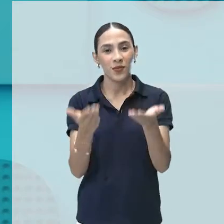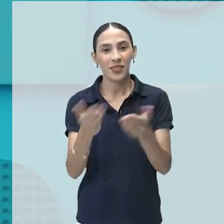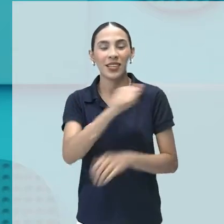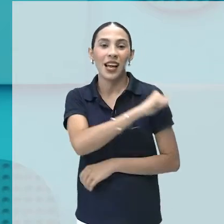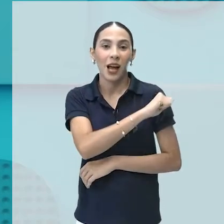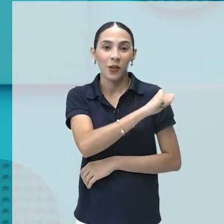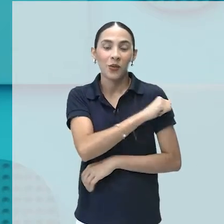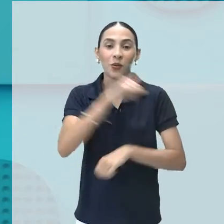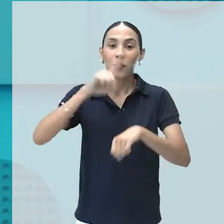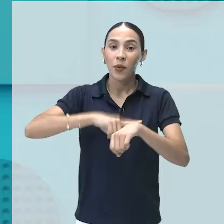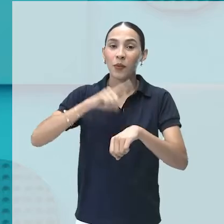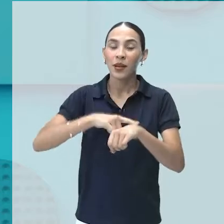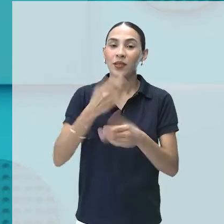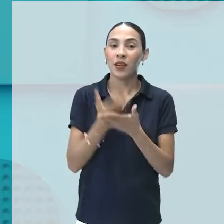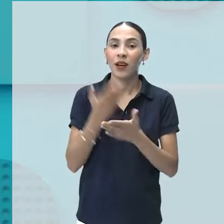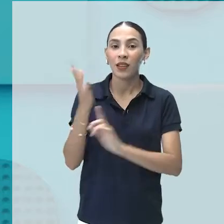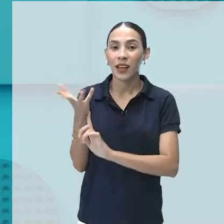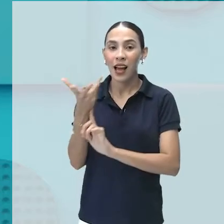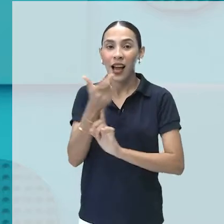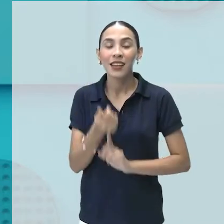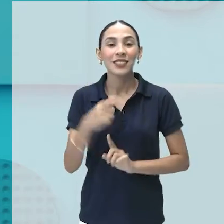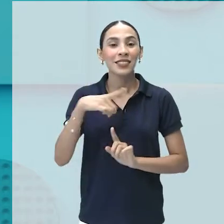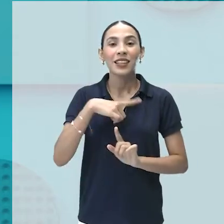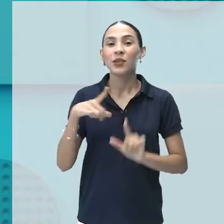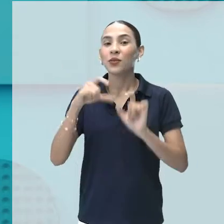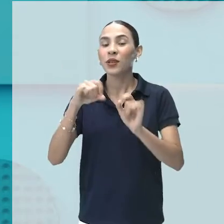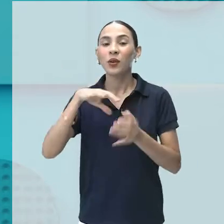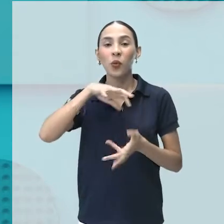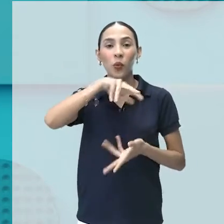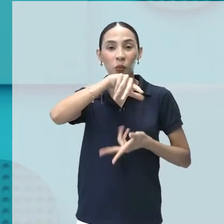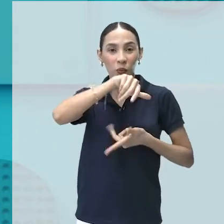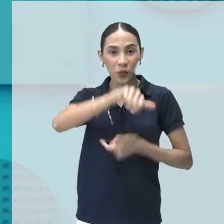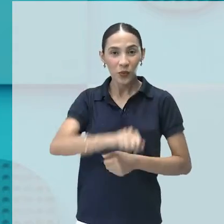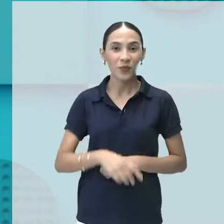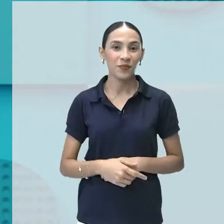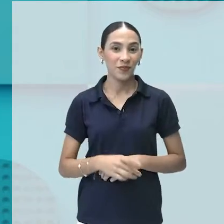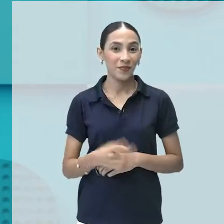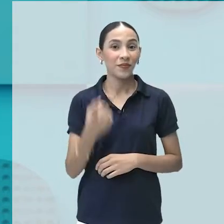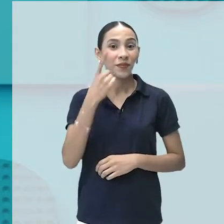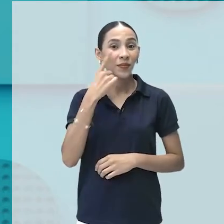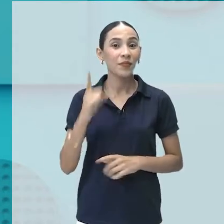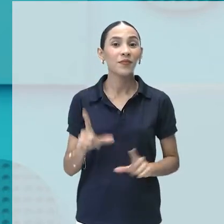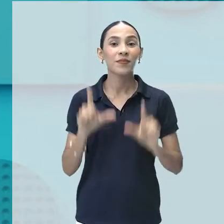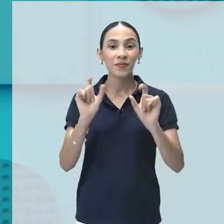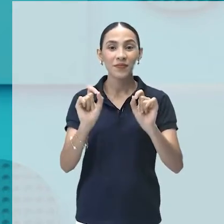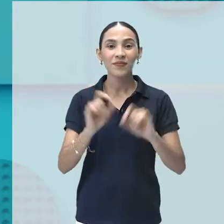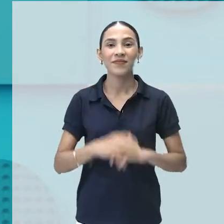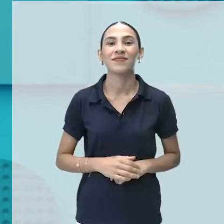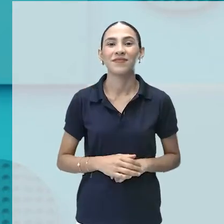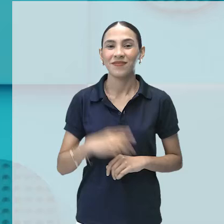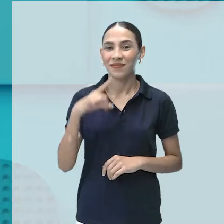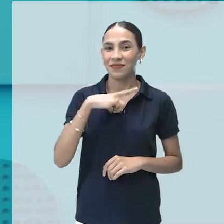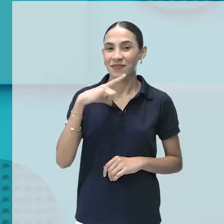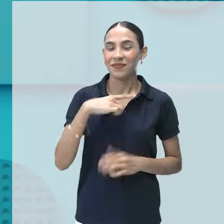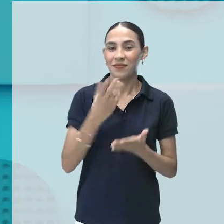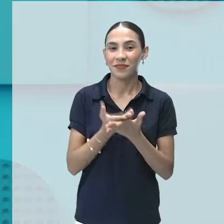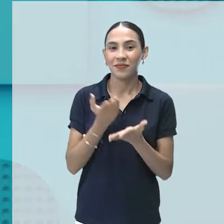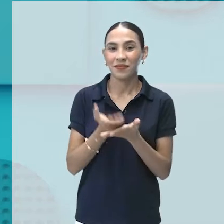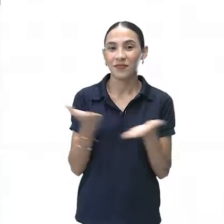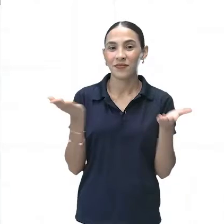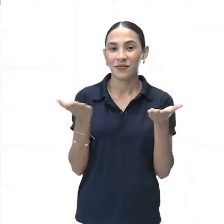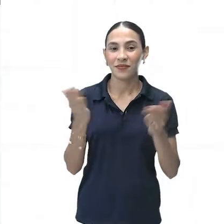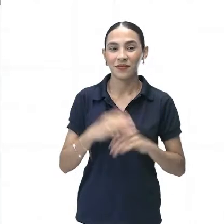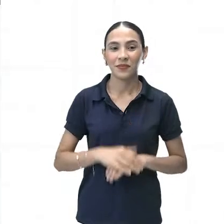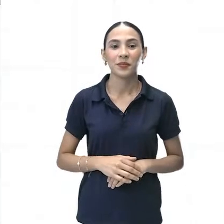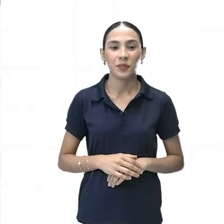vocês nesse momento da aula de arte que envolve o mundo, que nós vamos ver o quê? O que nós vamos ter na nossa aula de hoje?